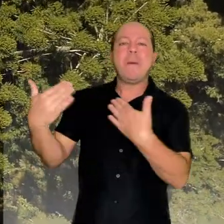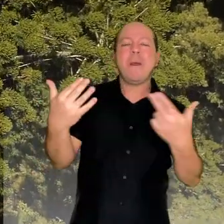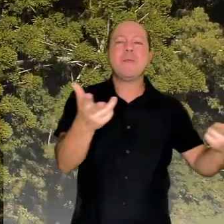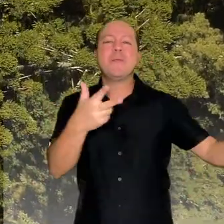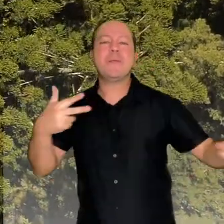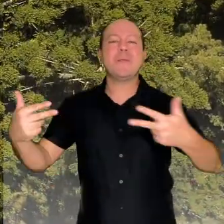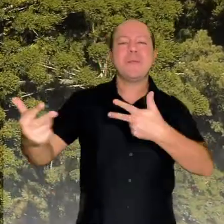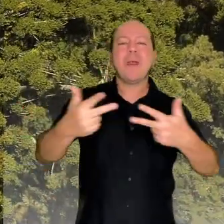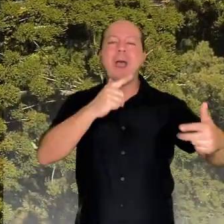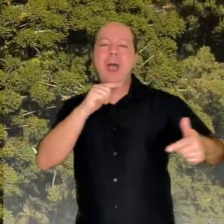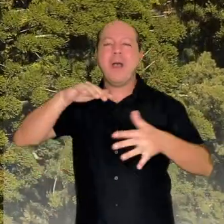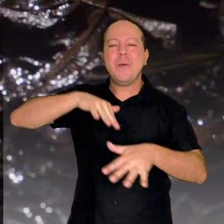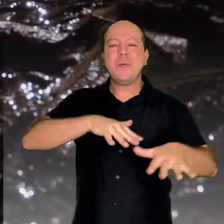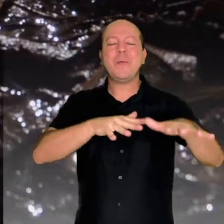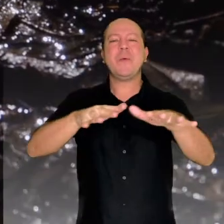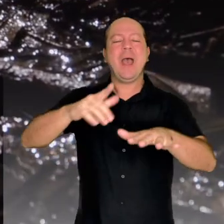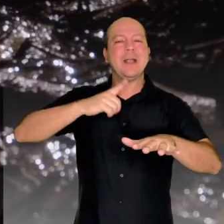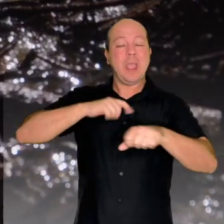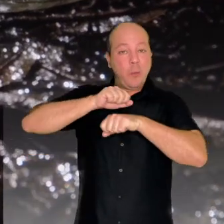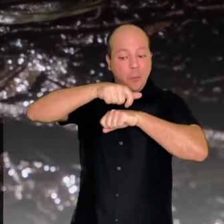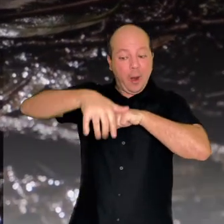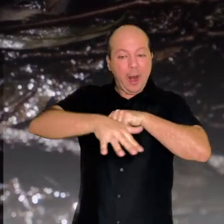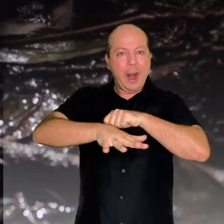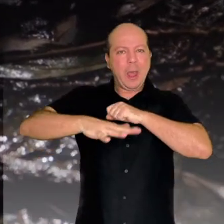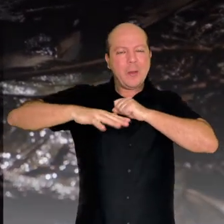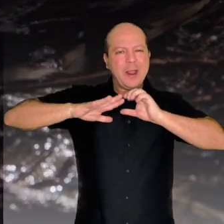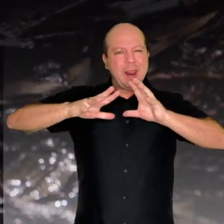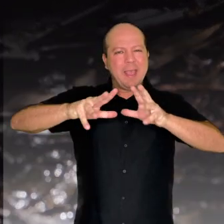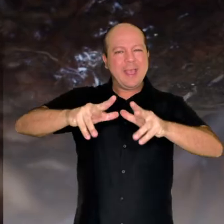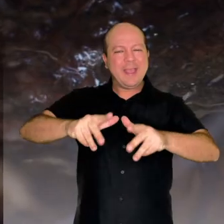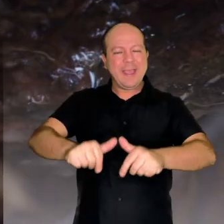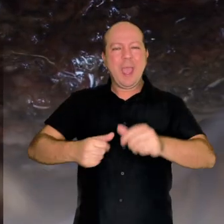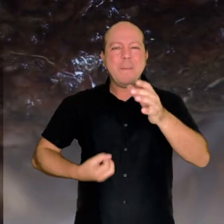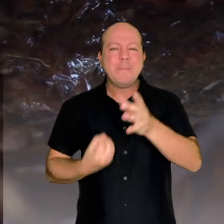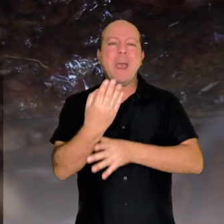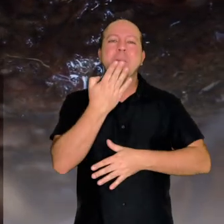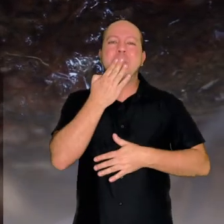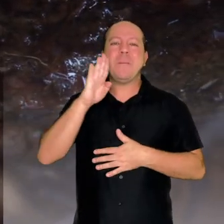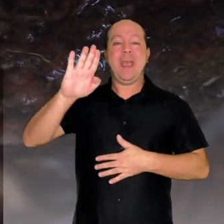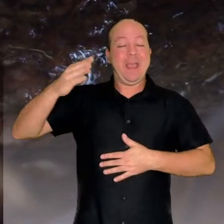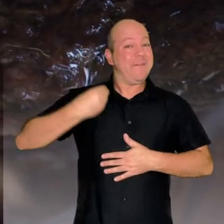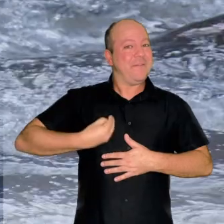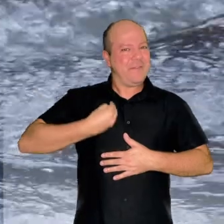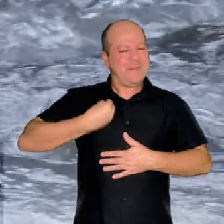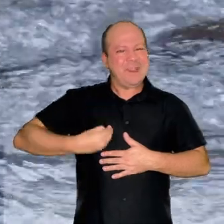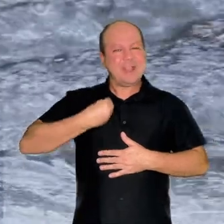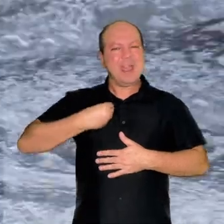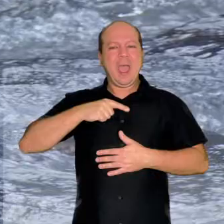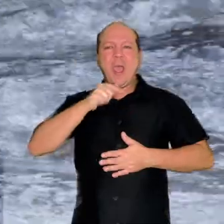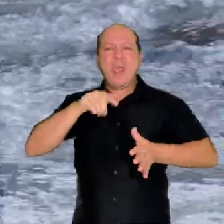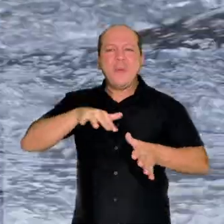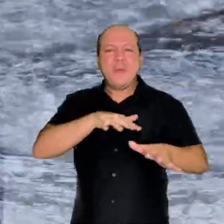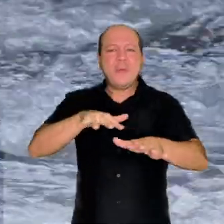o vento e as águas. Terra repleta de nascentes cristalinas que brotam como promessas de vida,